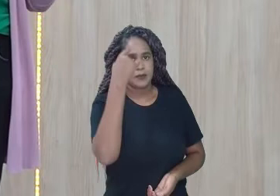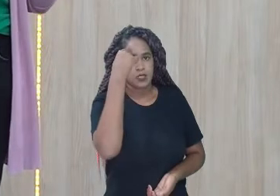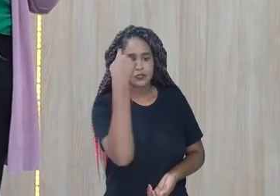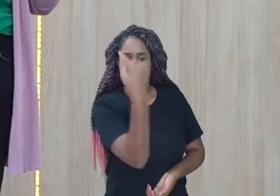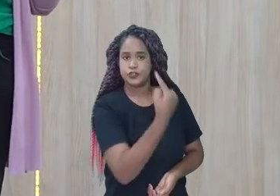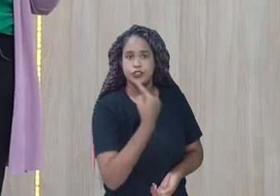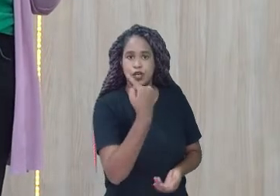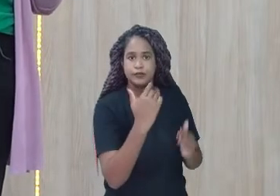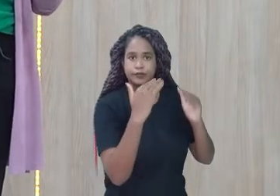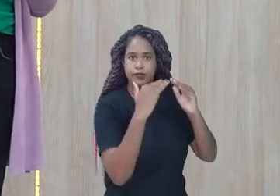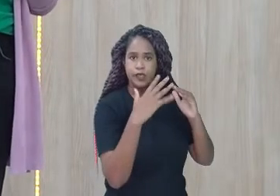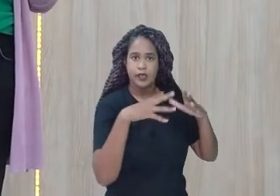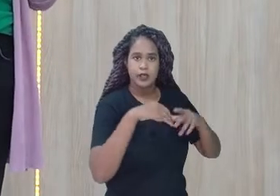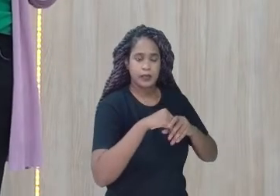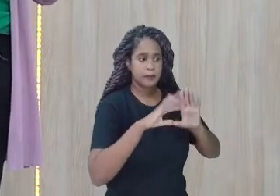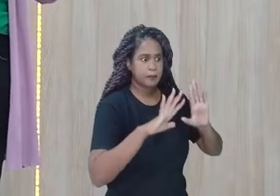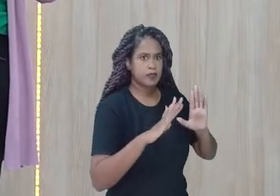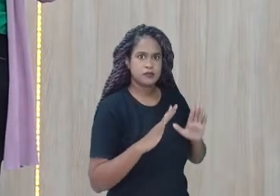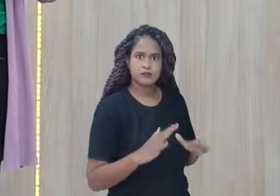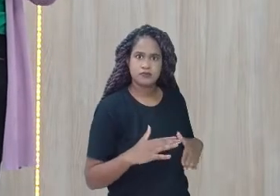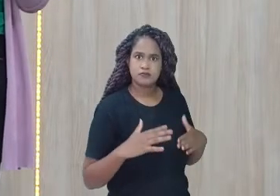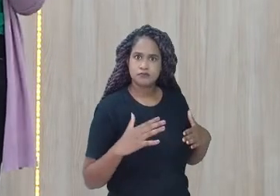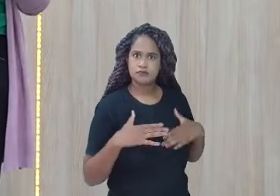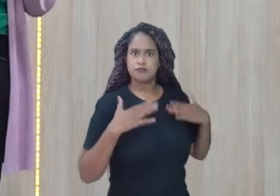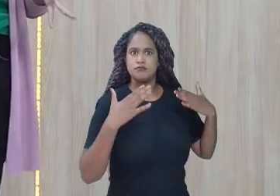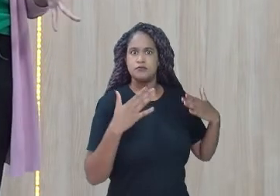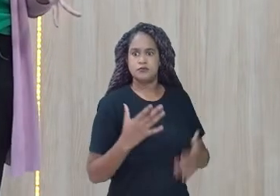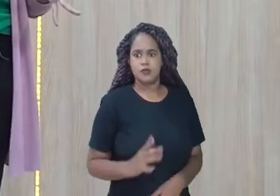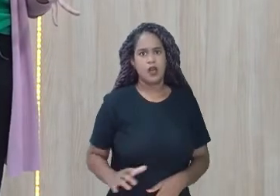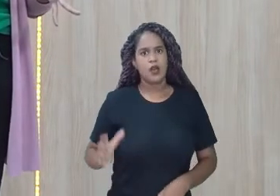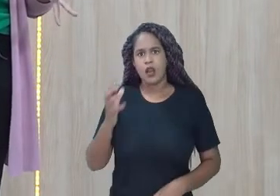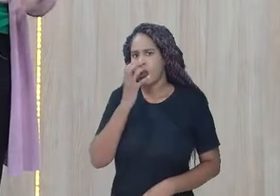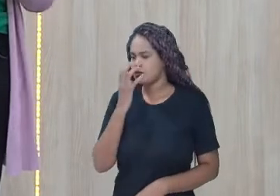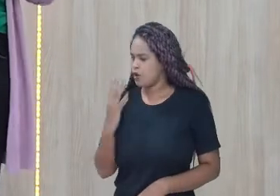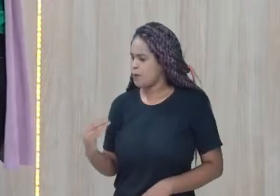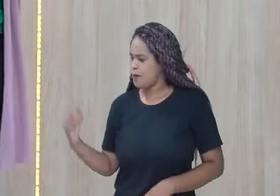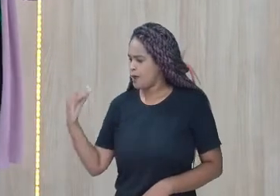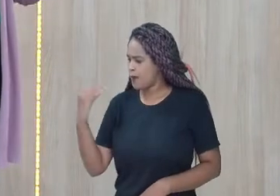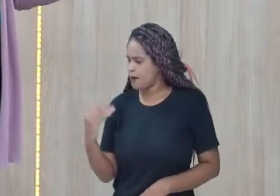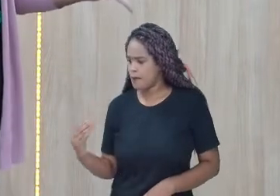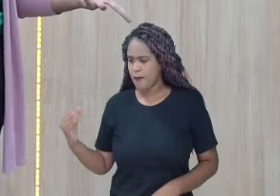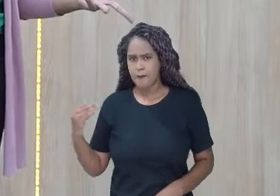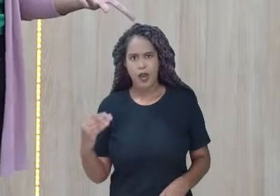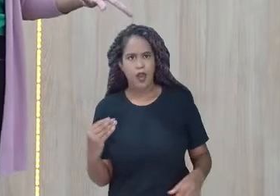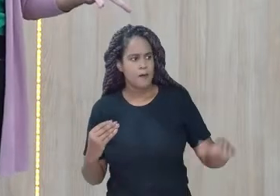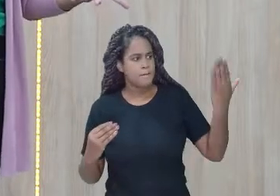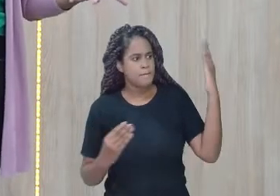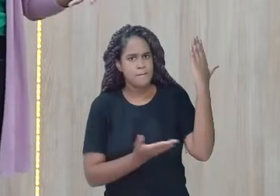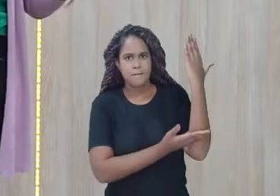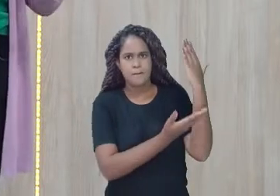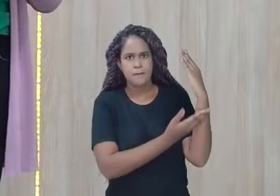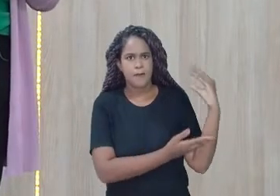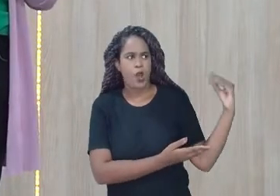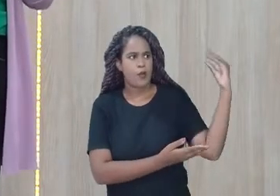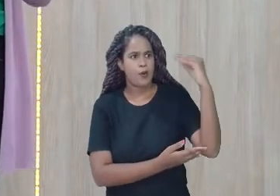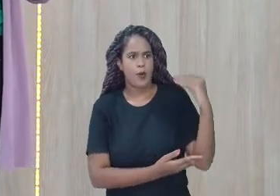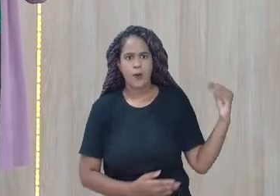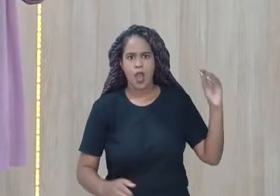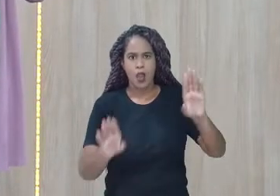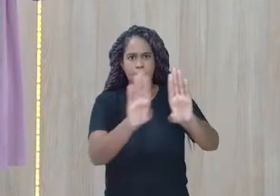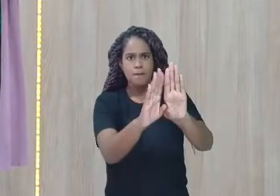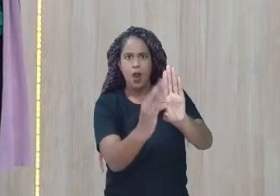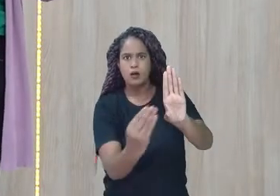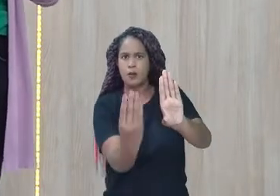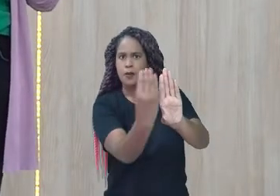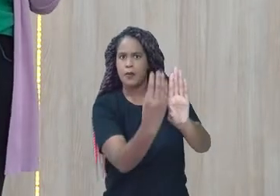sozinha na casa dela, quando de repente o bichinho começa a falar, de repente tudo começa a falar. Então o elemento